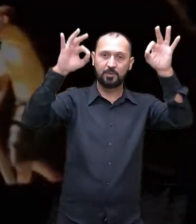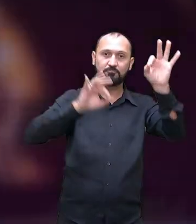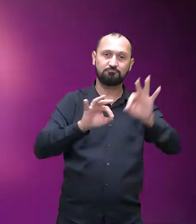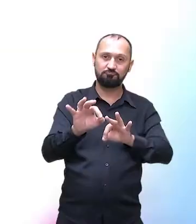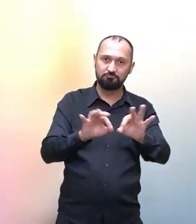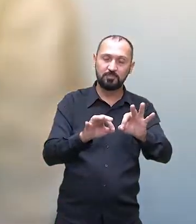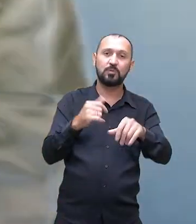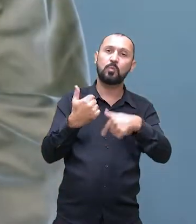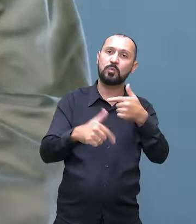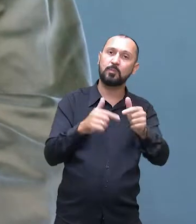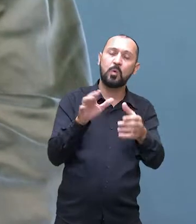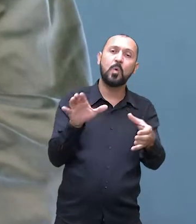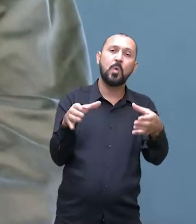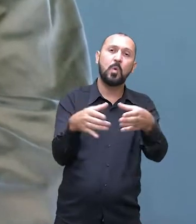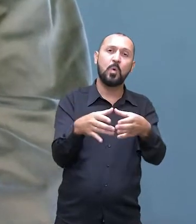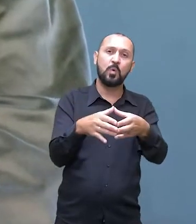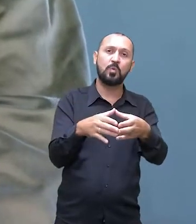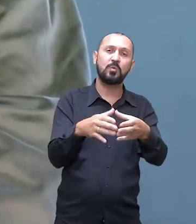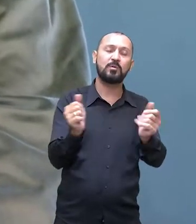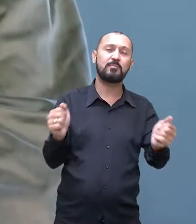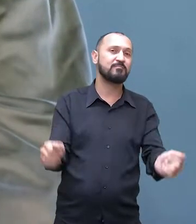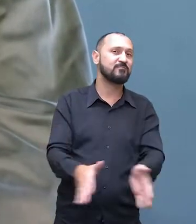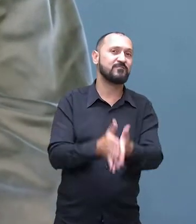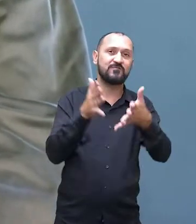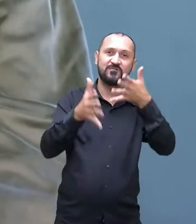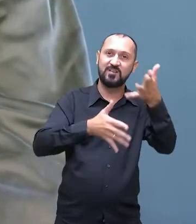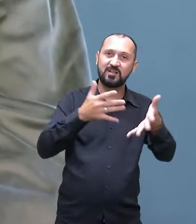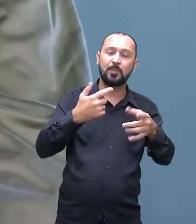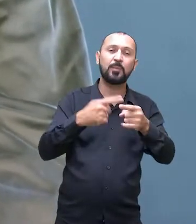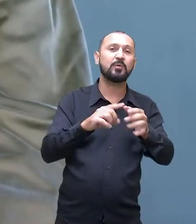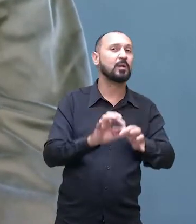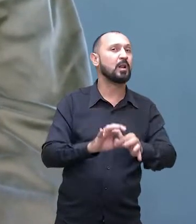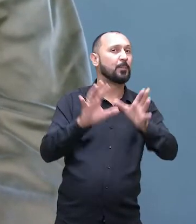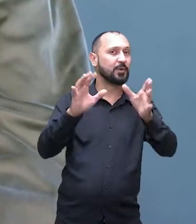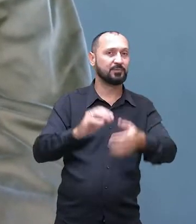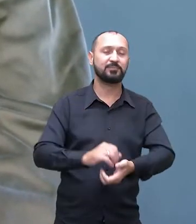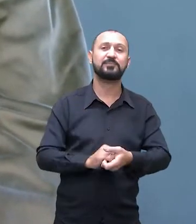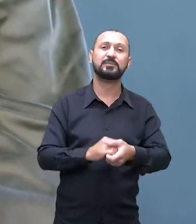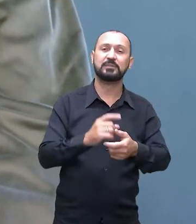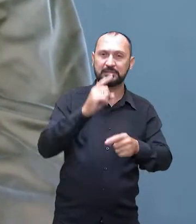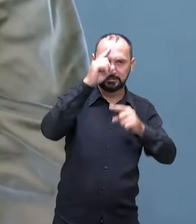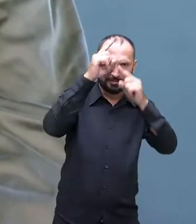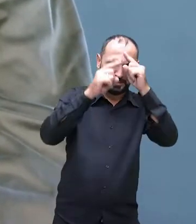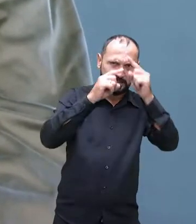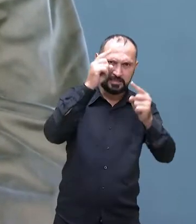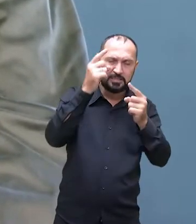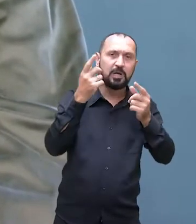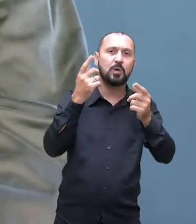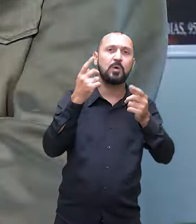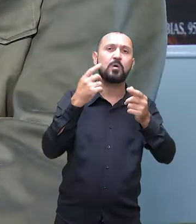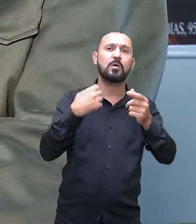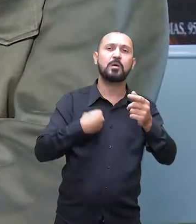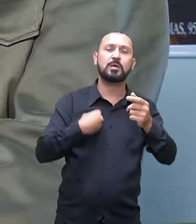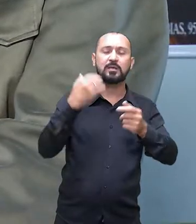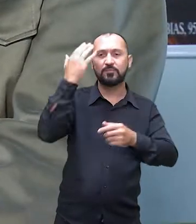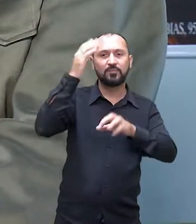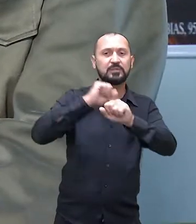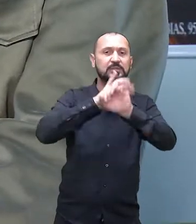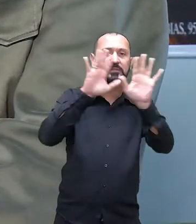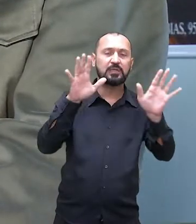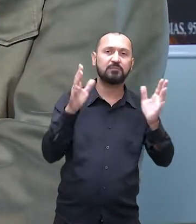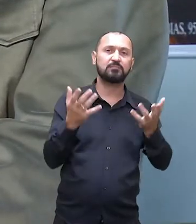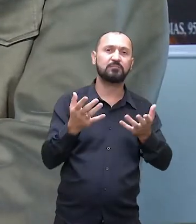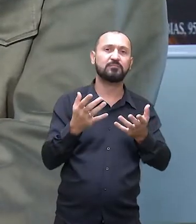iluminando. Então, trabalhar com a companhia é fantástico por isso, porque eu tenho essa liberdade de criação. Todos se entendem